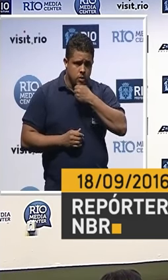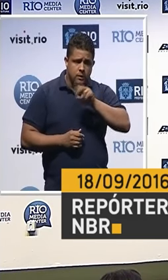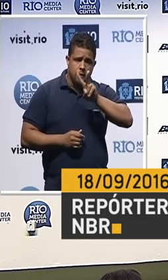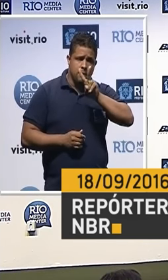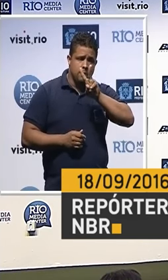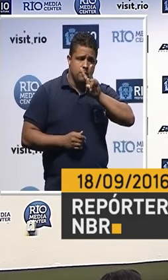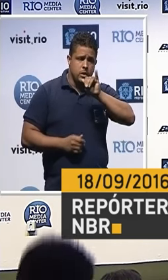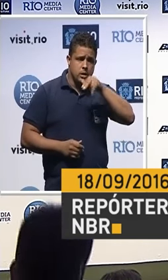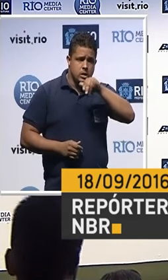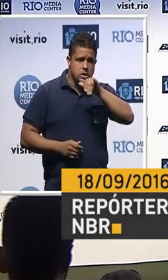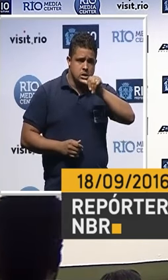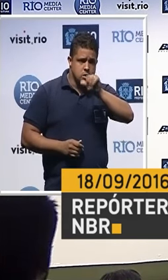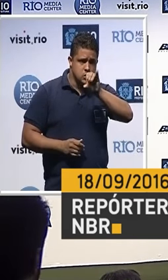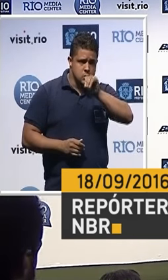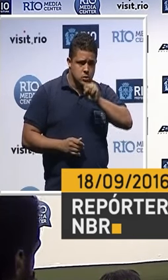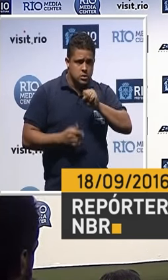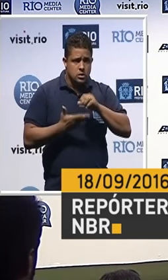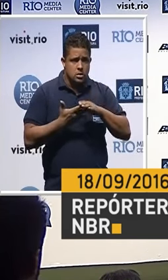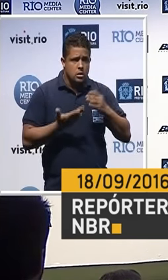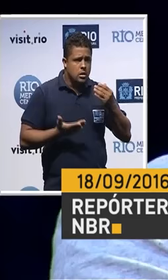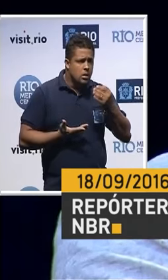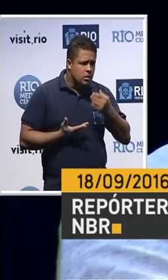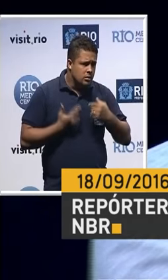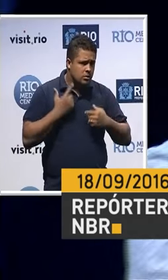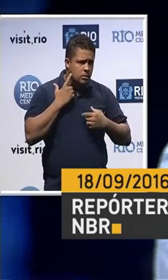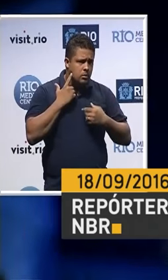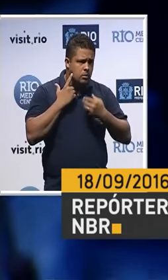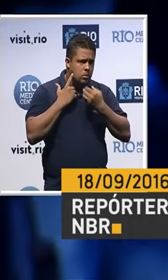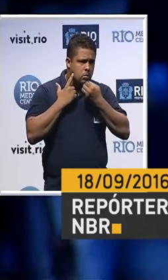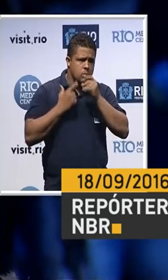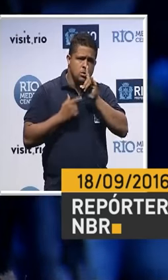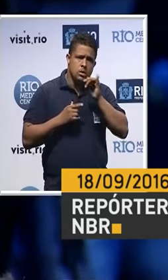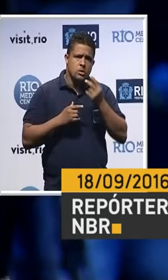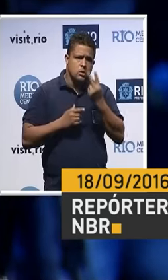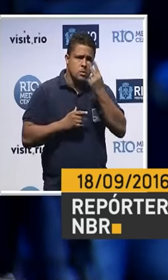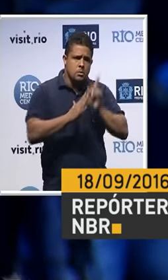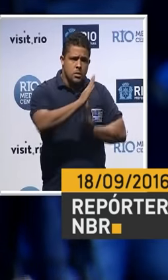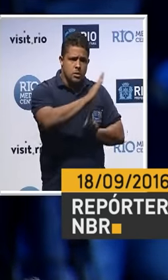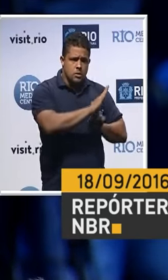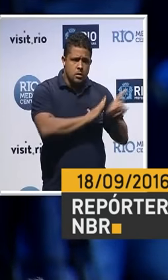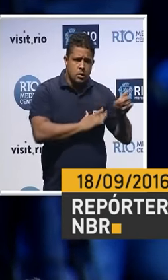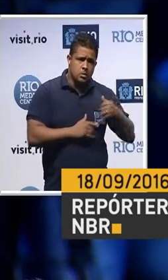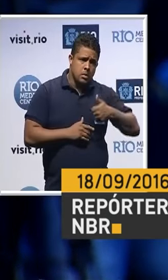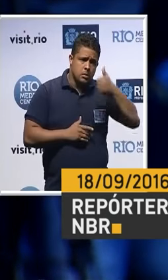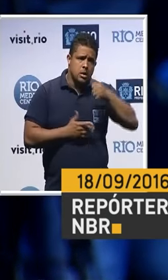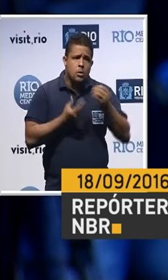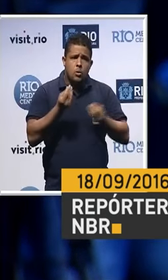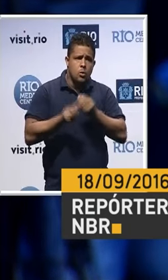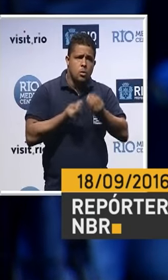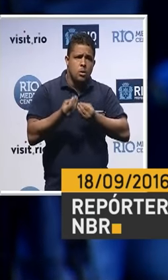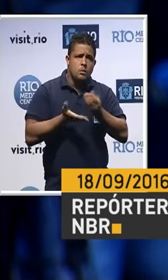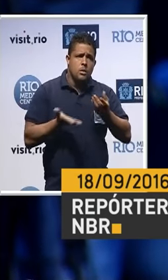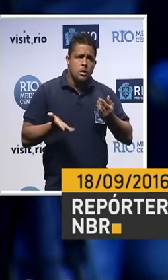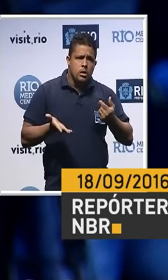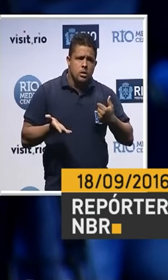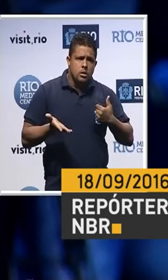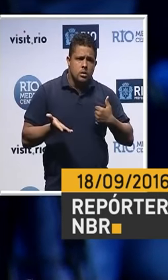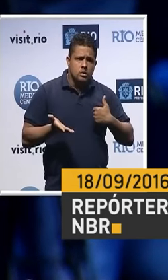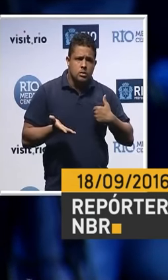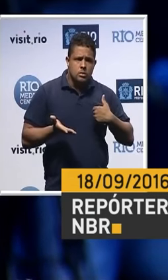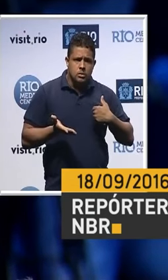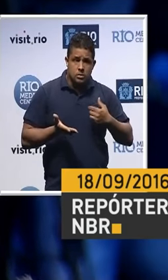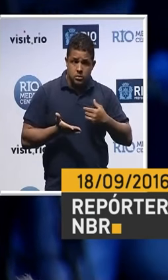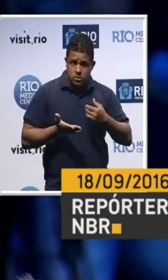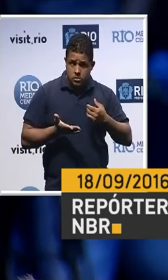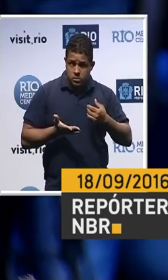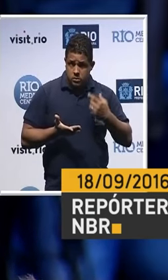Vinícius. Bom dia, ministro. Na verdade, são 2 perguntas. A primeira é com relação a voltar a questionar o senhor